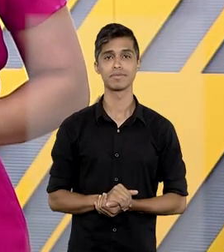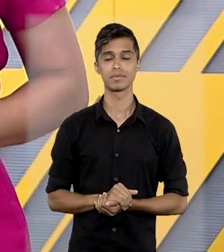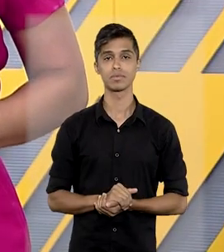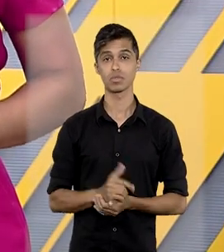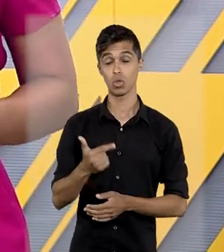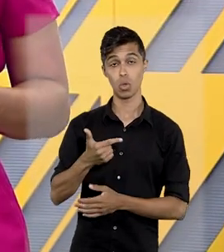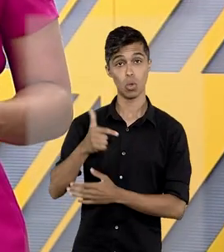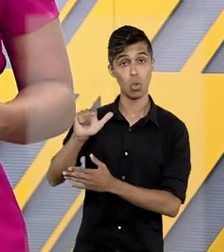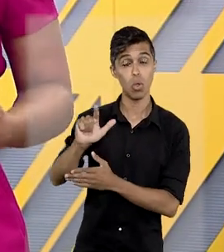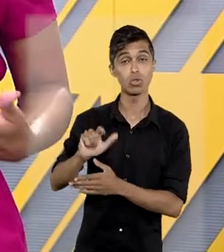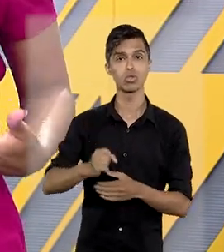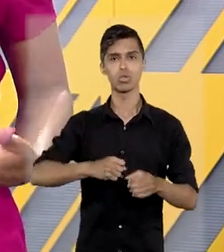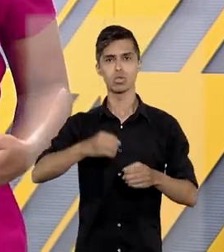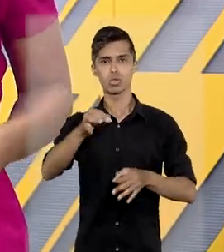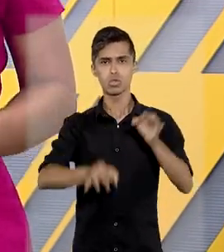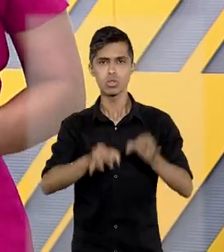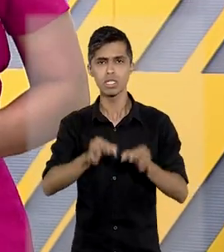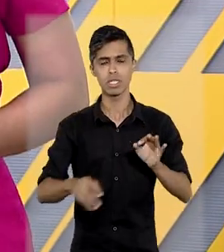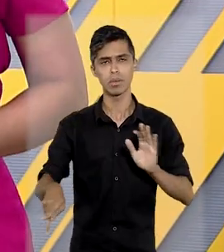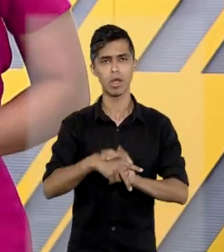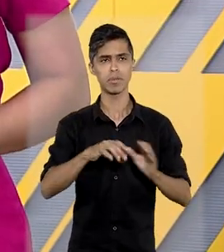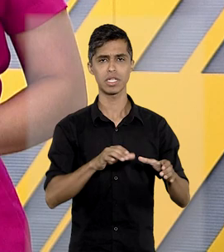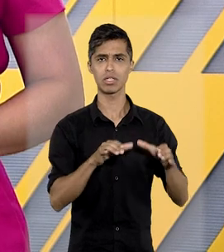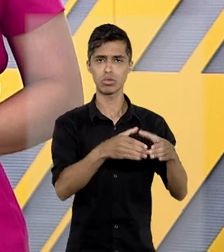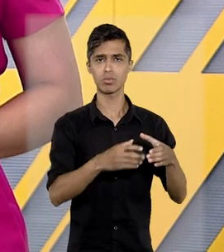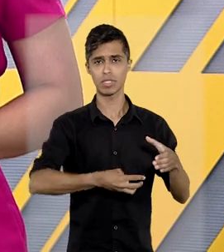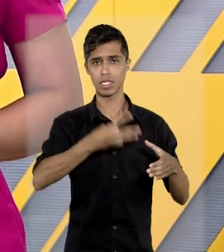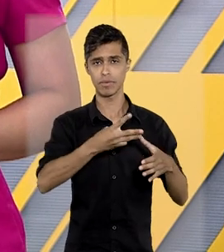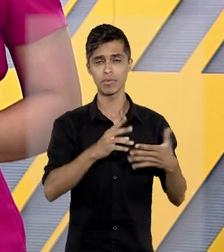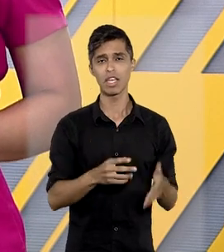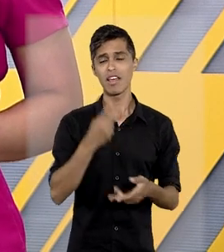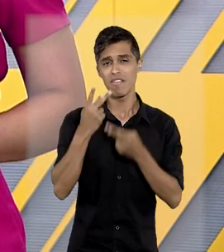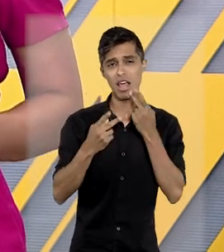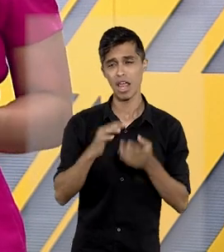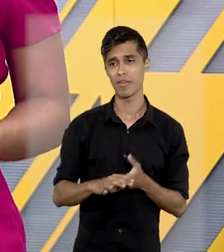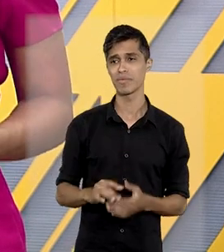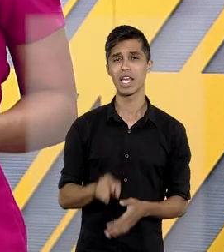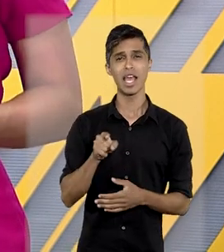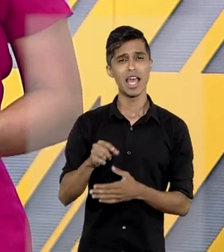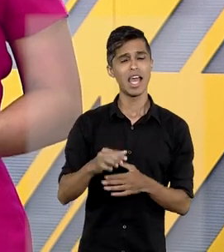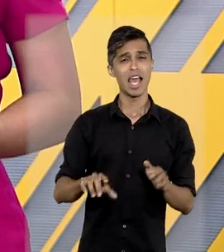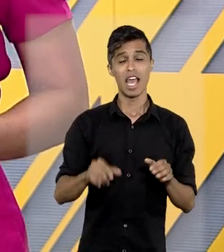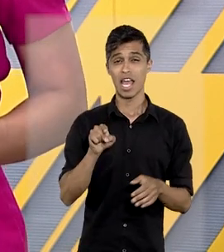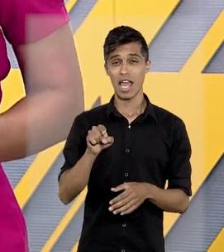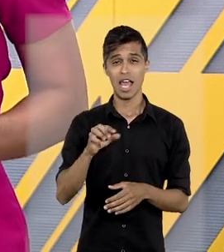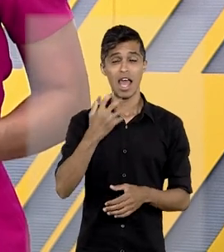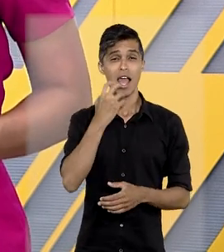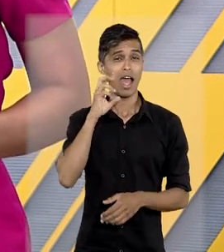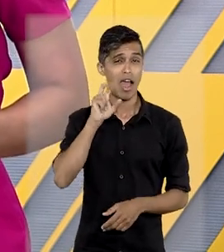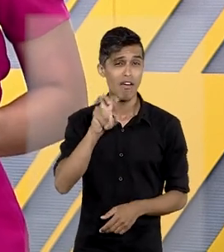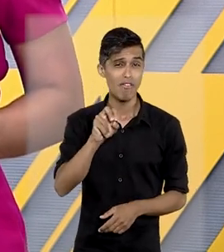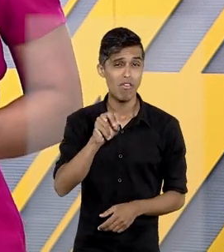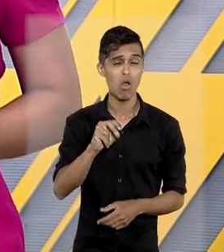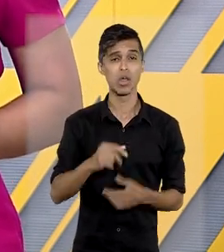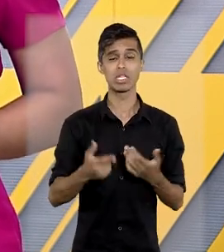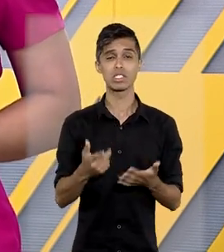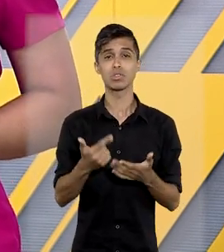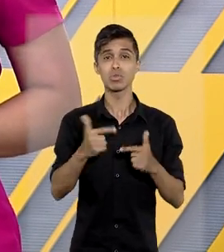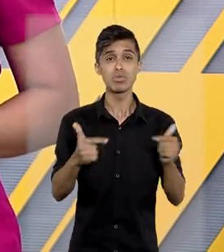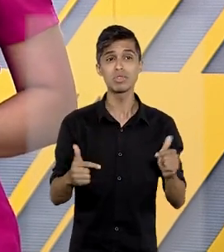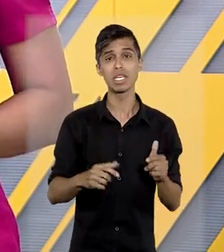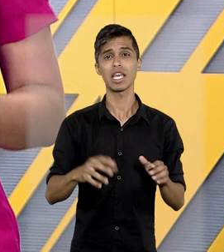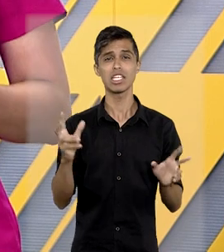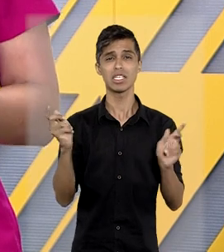Em outro julgamento da terceira turma, os ministros afastaram a ilegitimidade ativa de avó em ação de destituição de